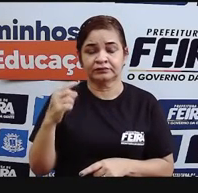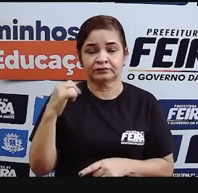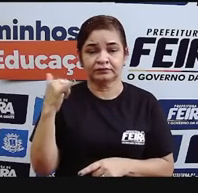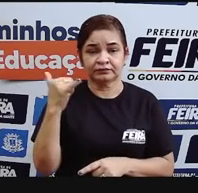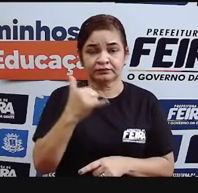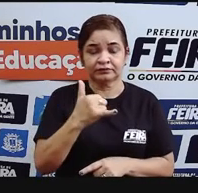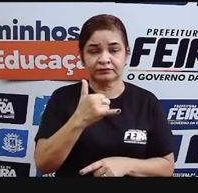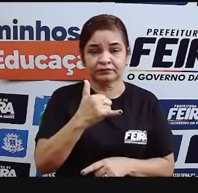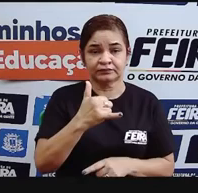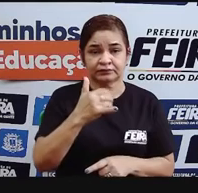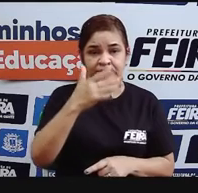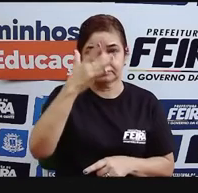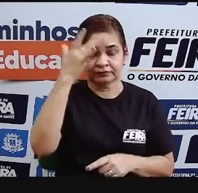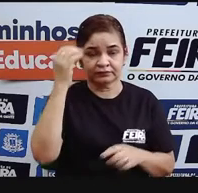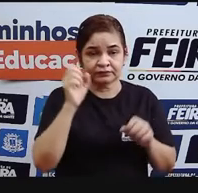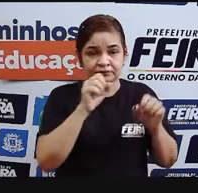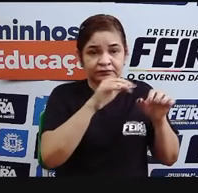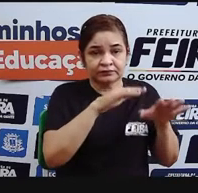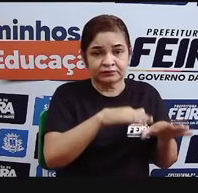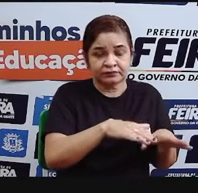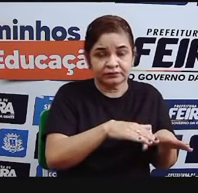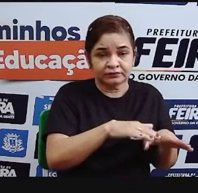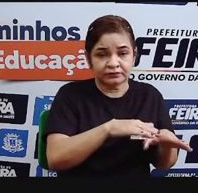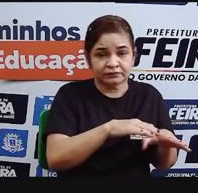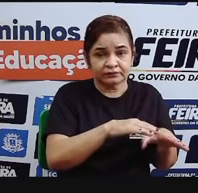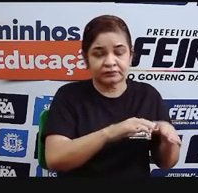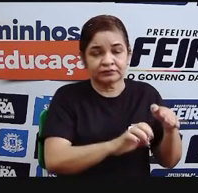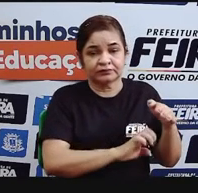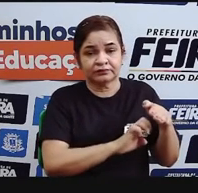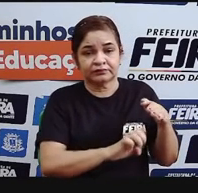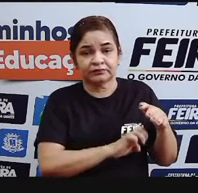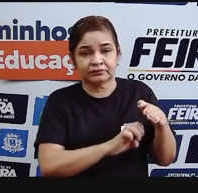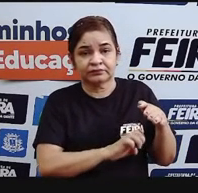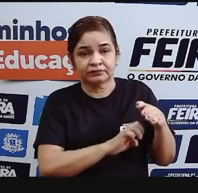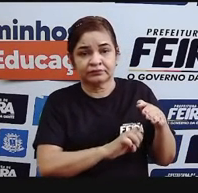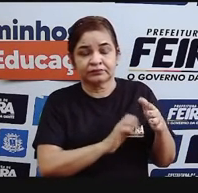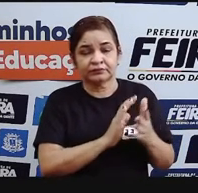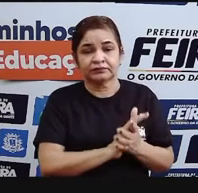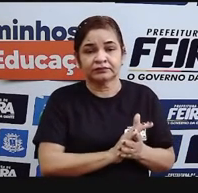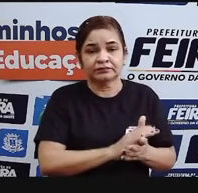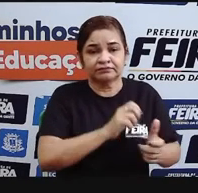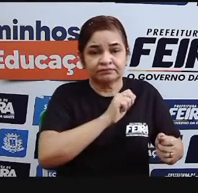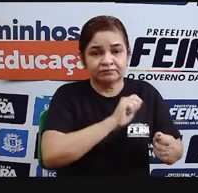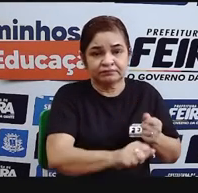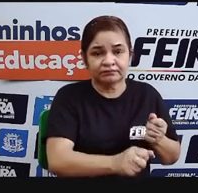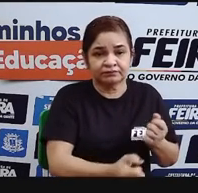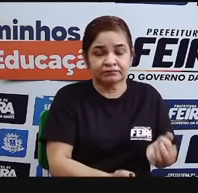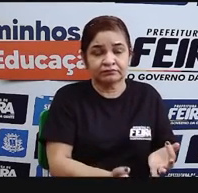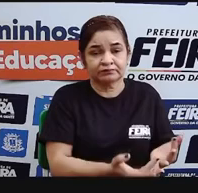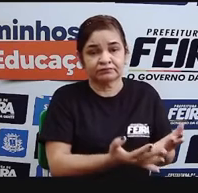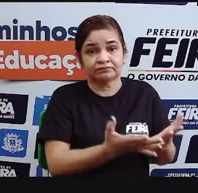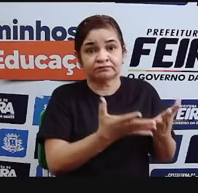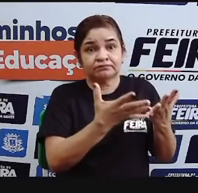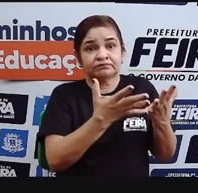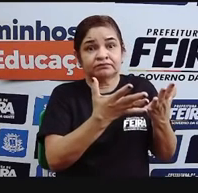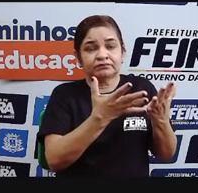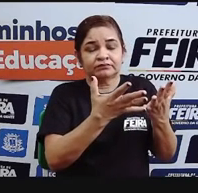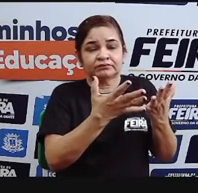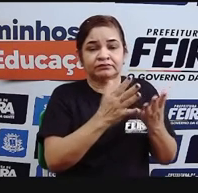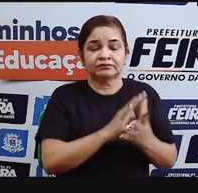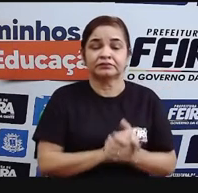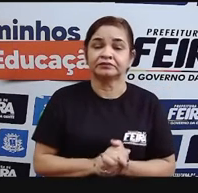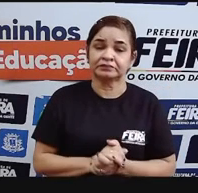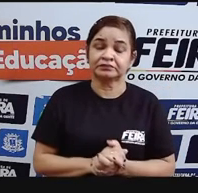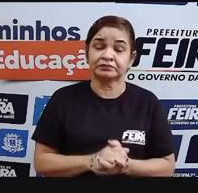as mulheres trancadas lá dentro em greve, em manifestação. E aí, o que que aconteceu?